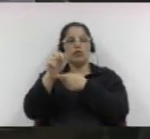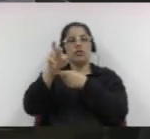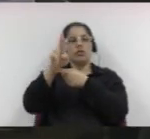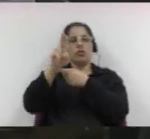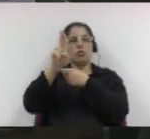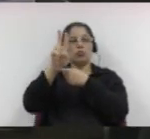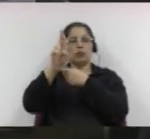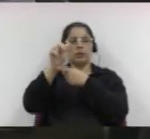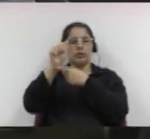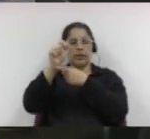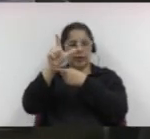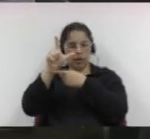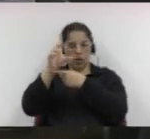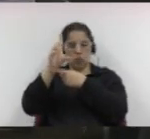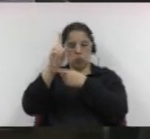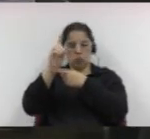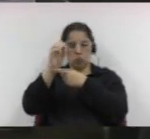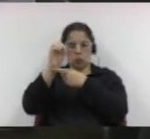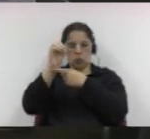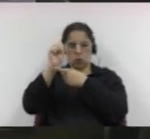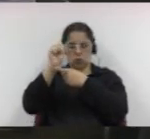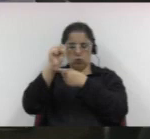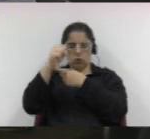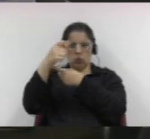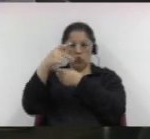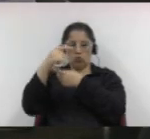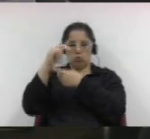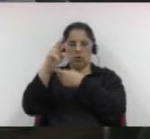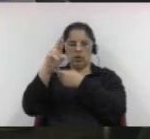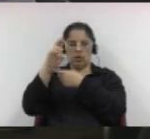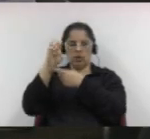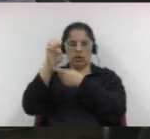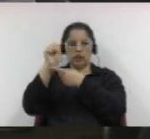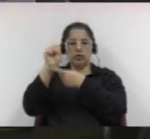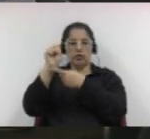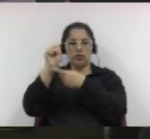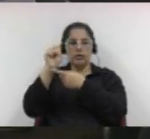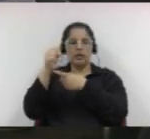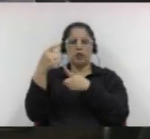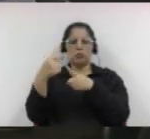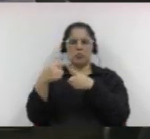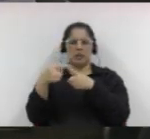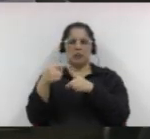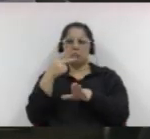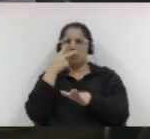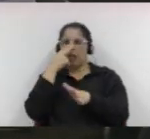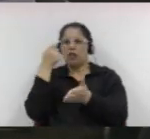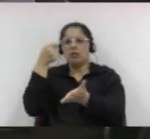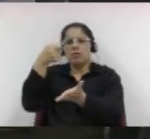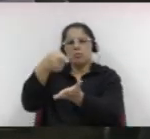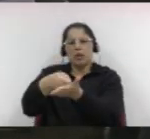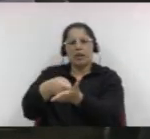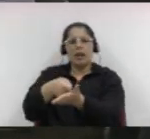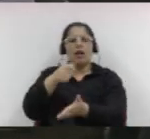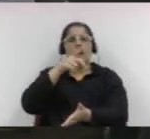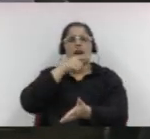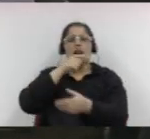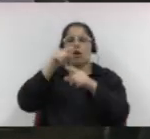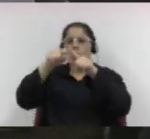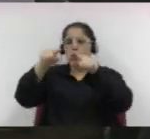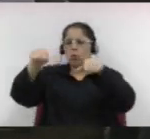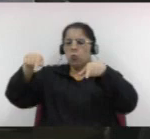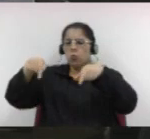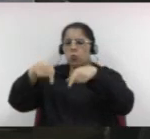já presenciamos, que a prefeitura vai cobrar água de poço. O que é água de poço? Vai